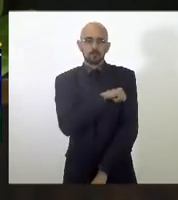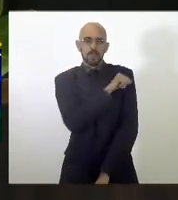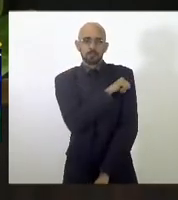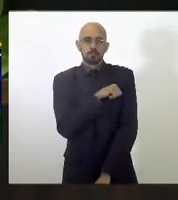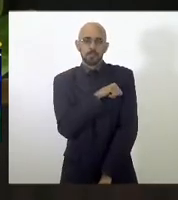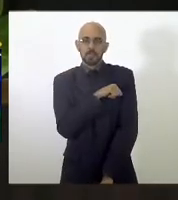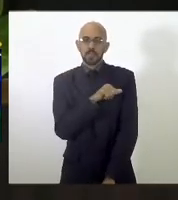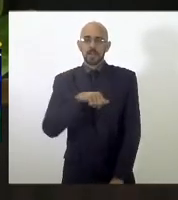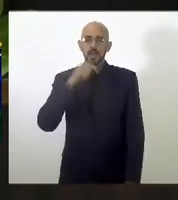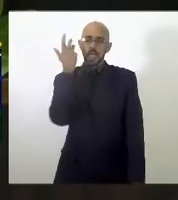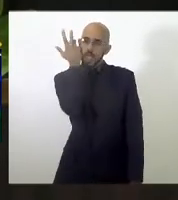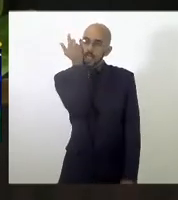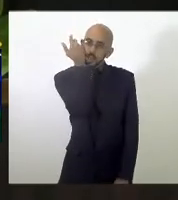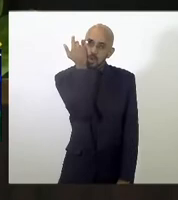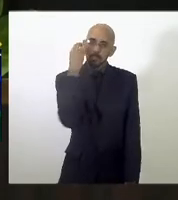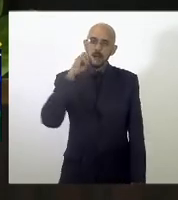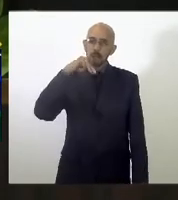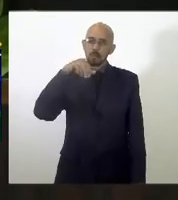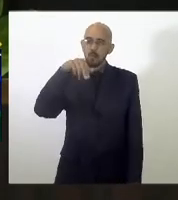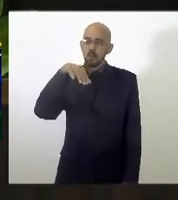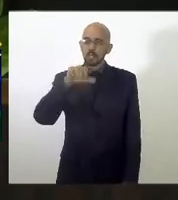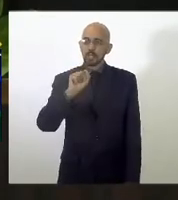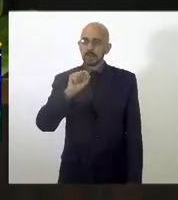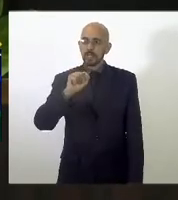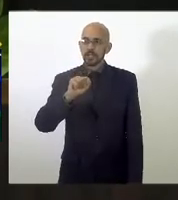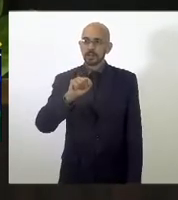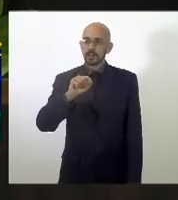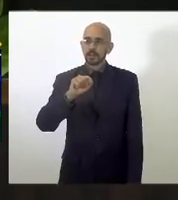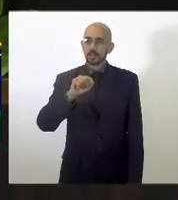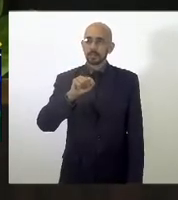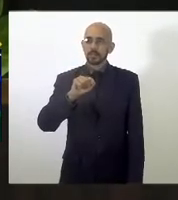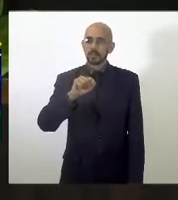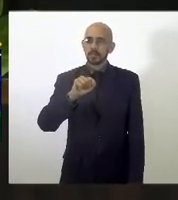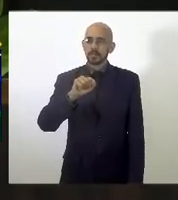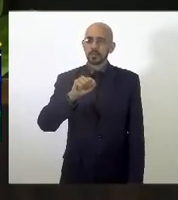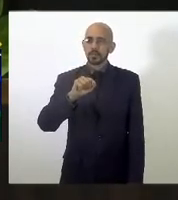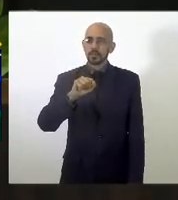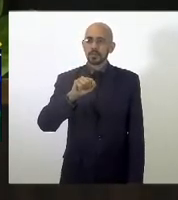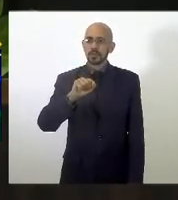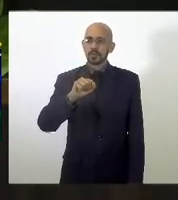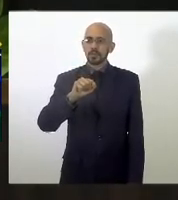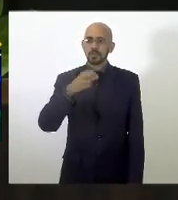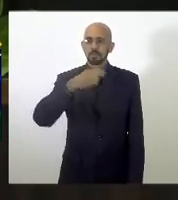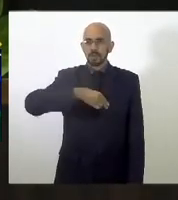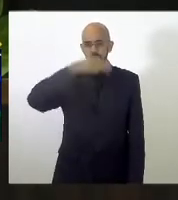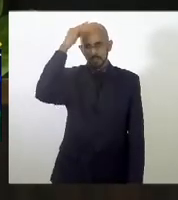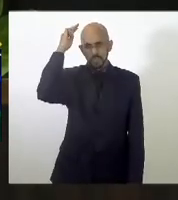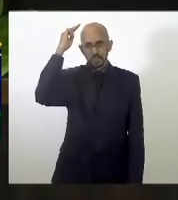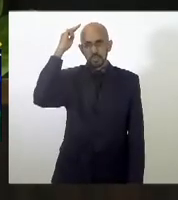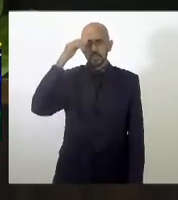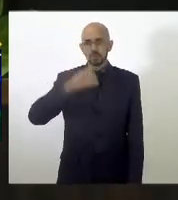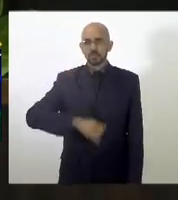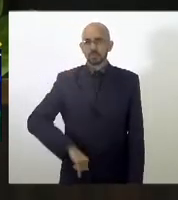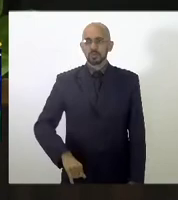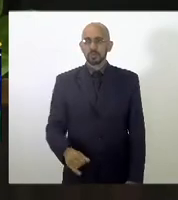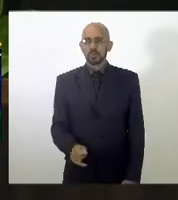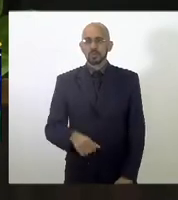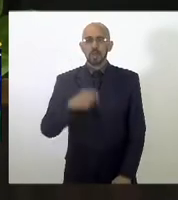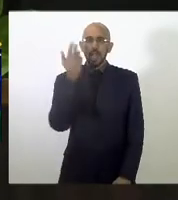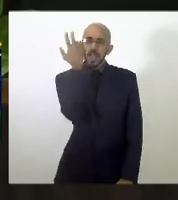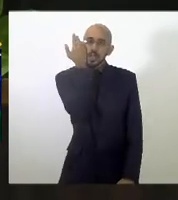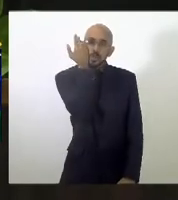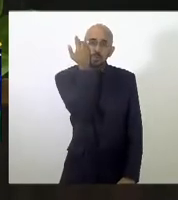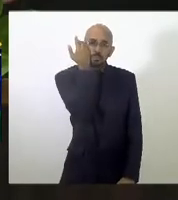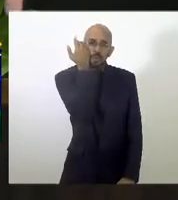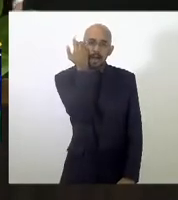Mink, Eliomar Coelho, Mônica Francisco, Noel de Carvalho e Márcio Pacheco. Tem microfone aberto. Deputado Eliomar